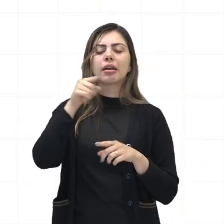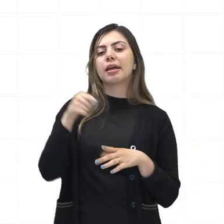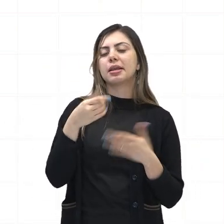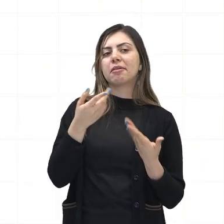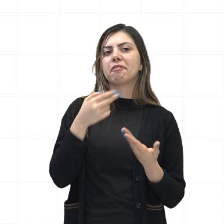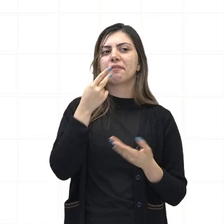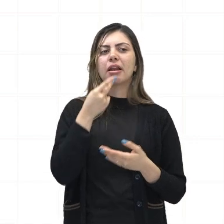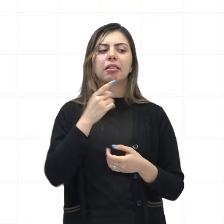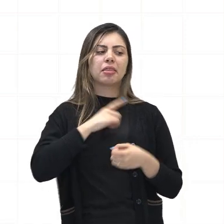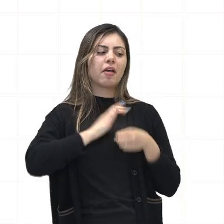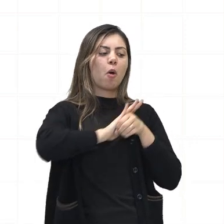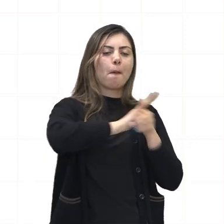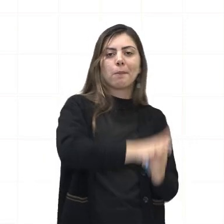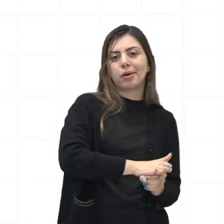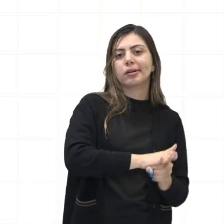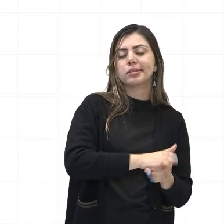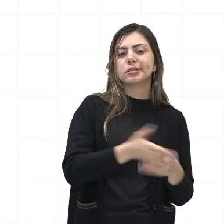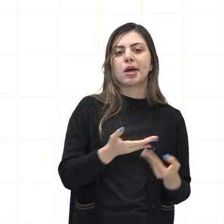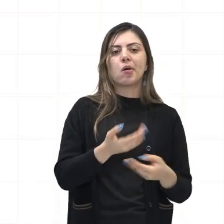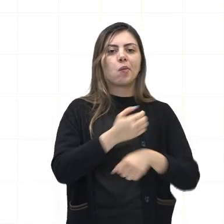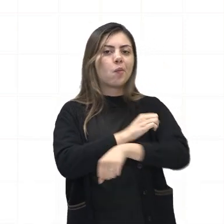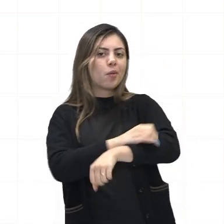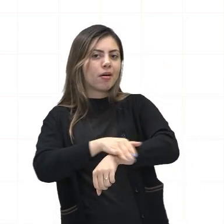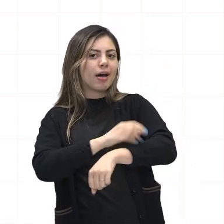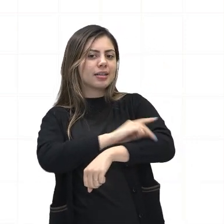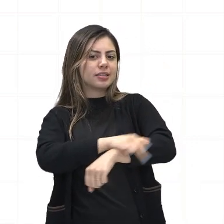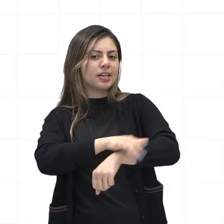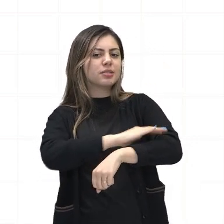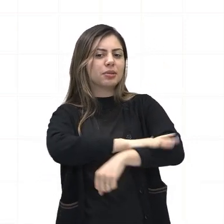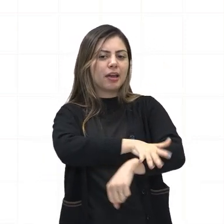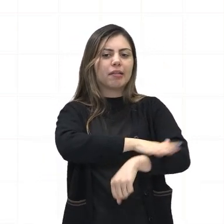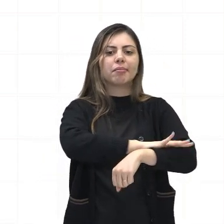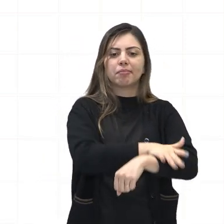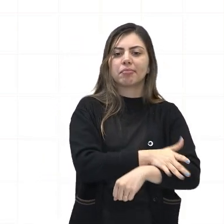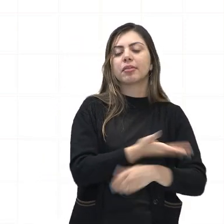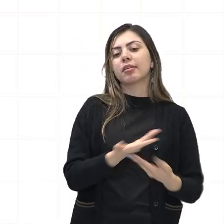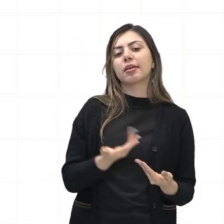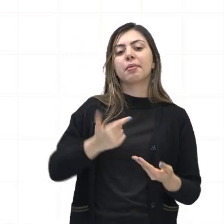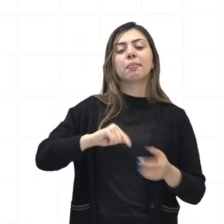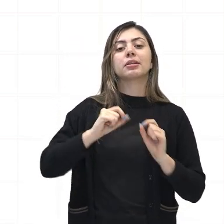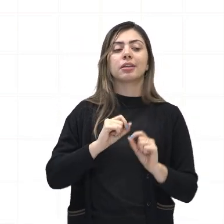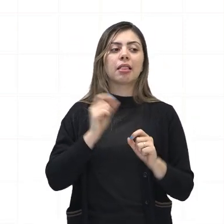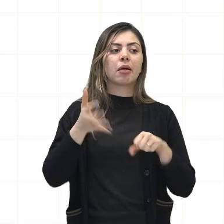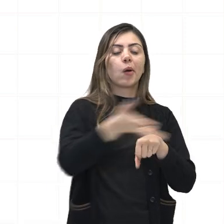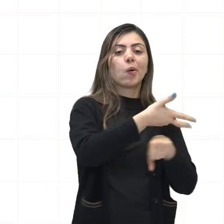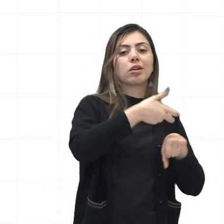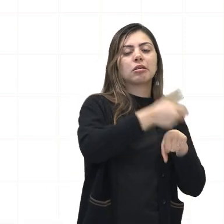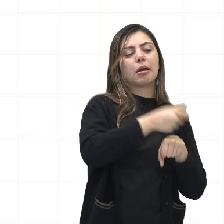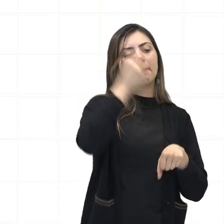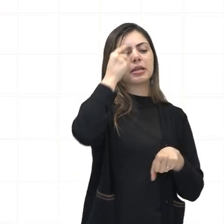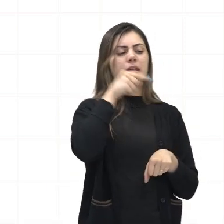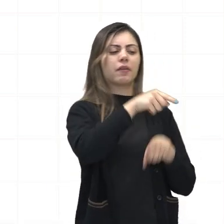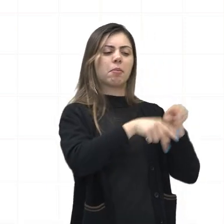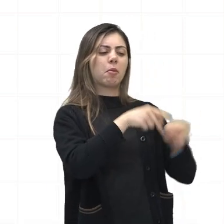a opressão, o racismo e a colonização de povos